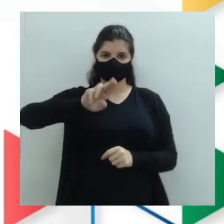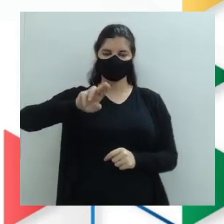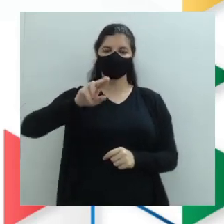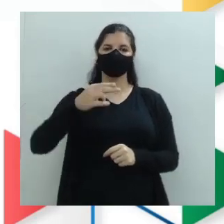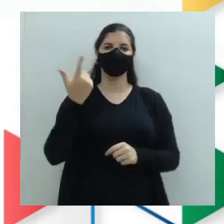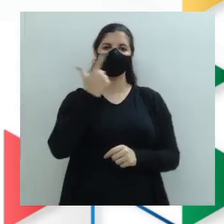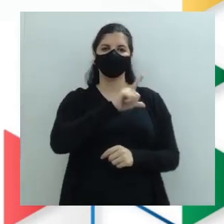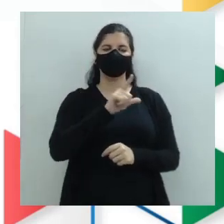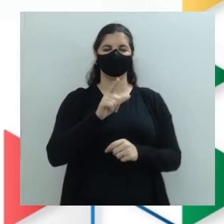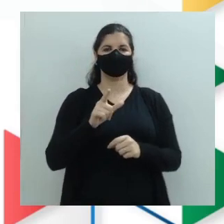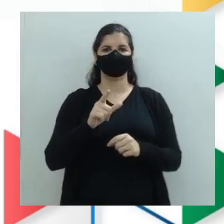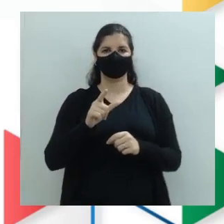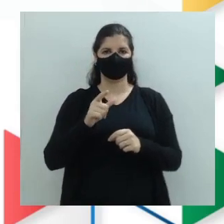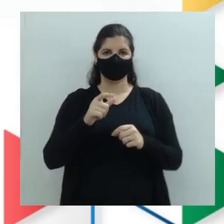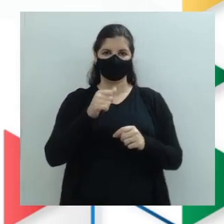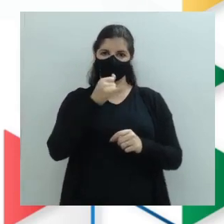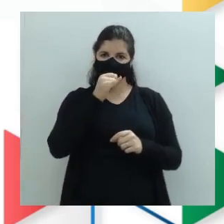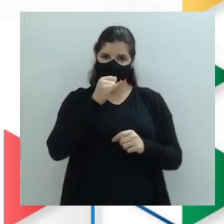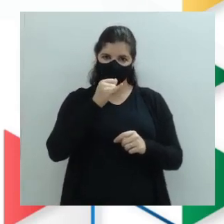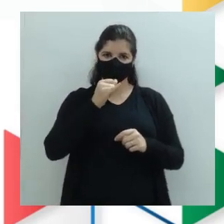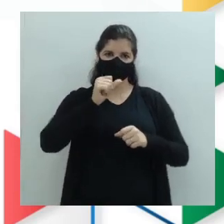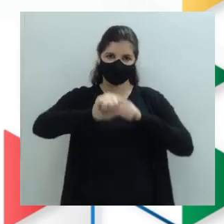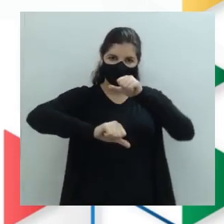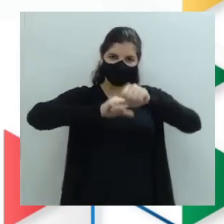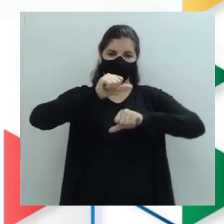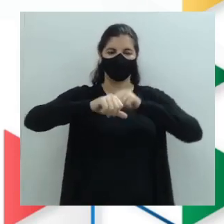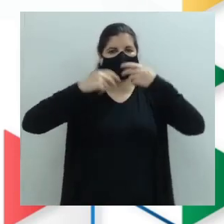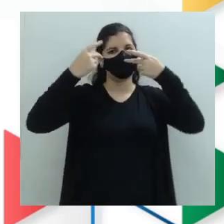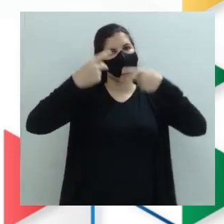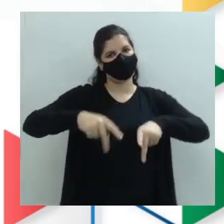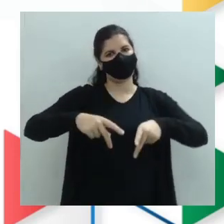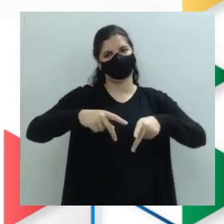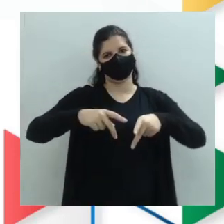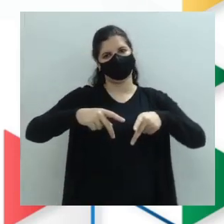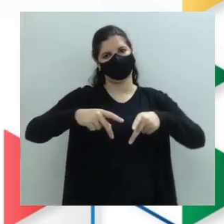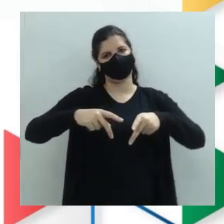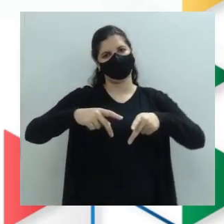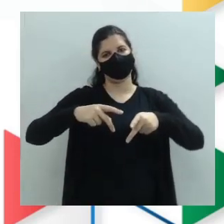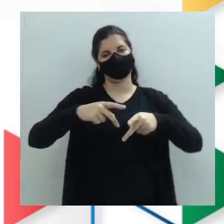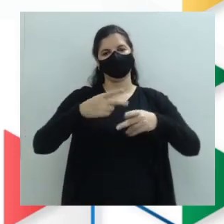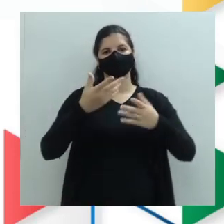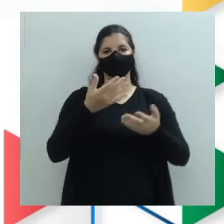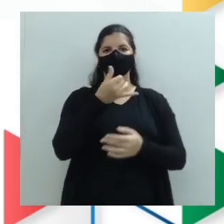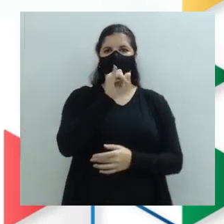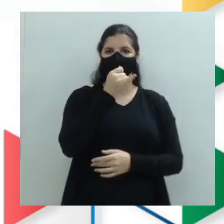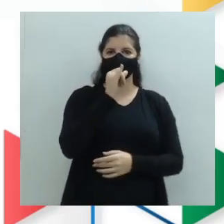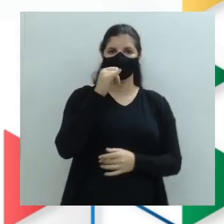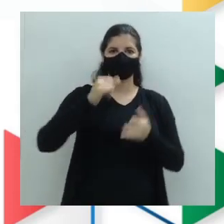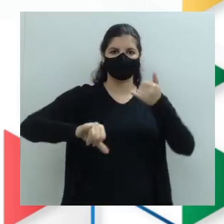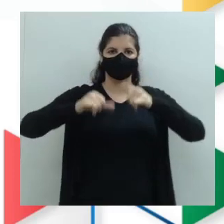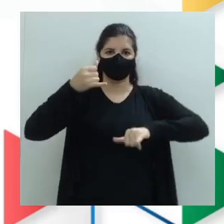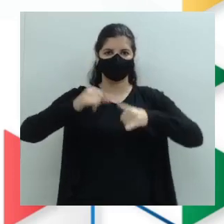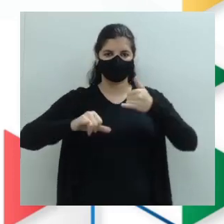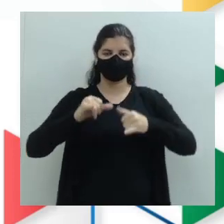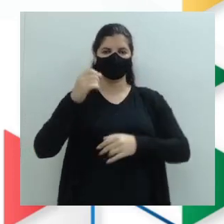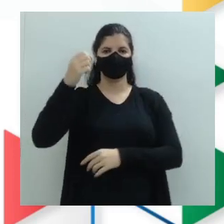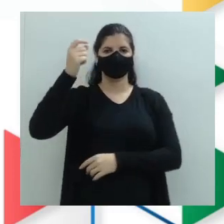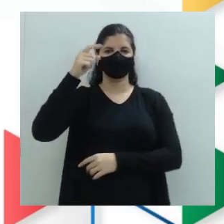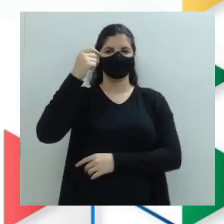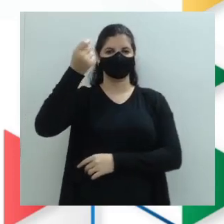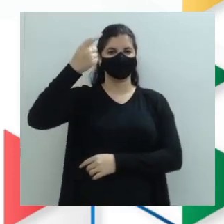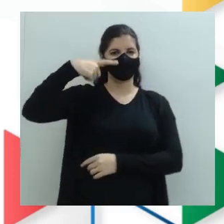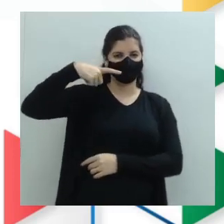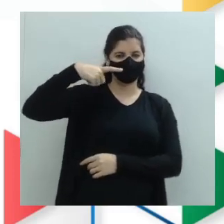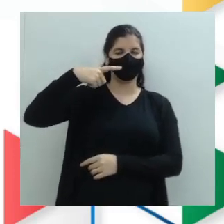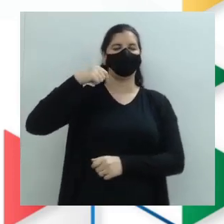que consegue converter diferentes formas de energia, como energia química e solar,